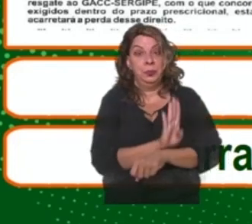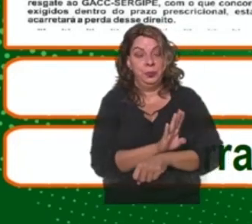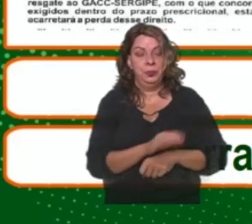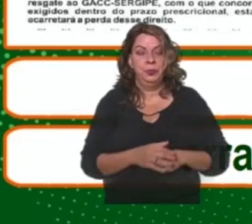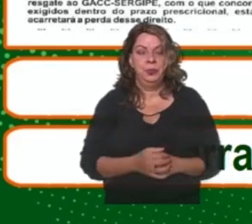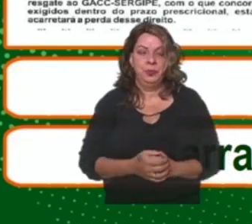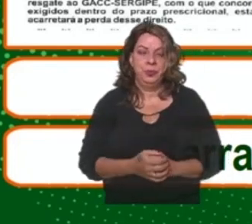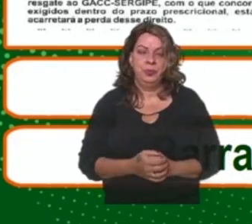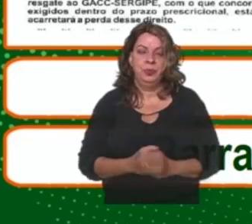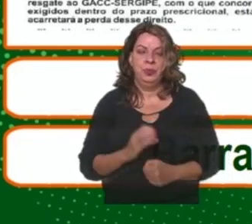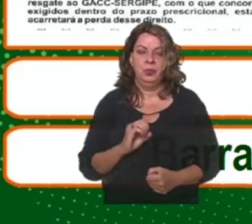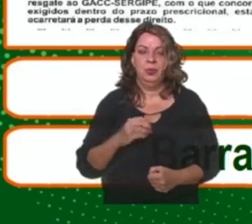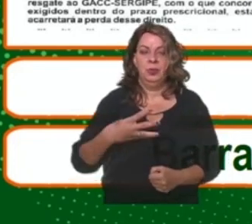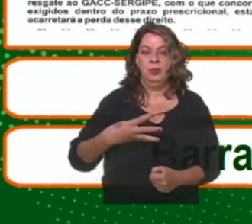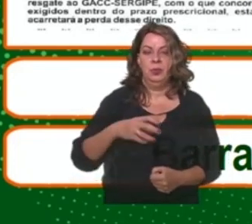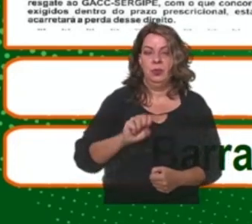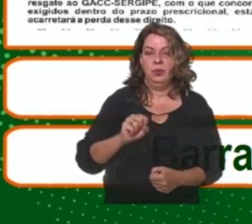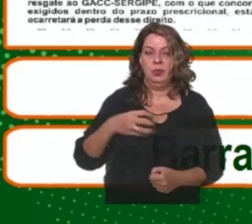Olha aí também,